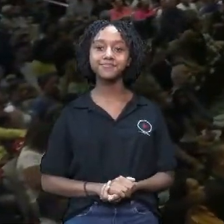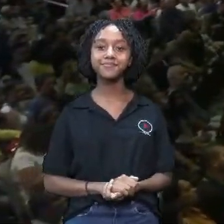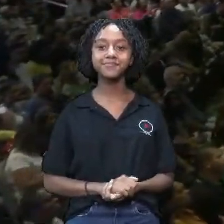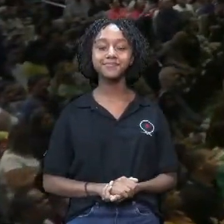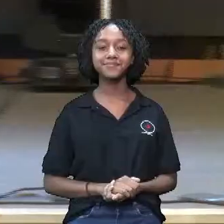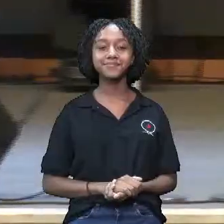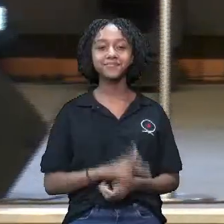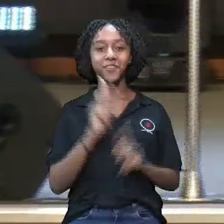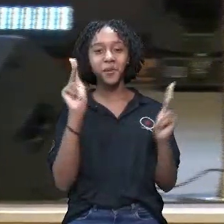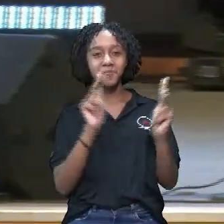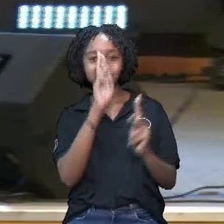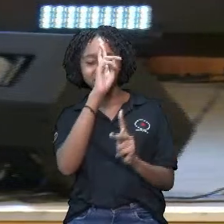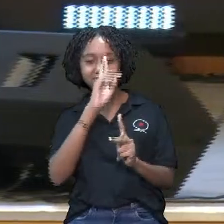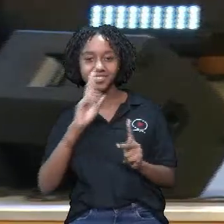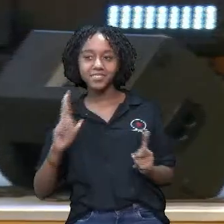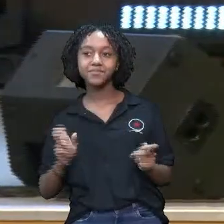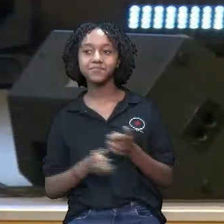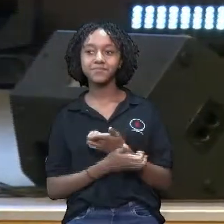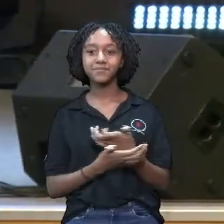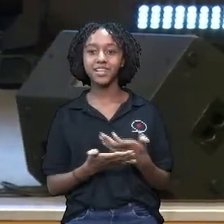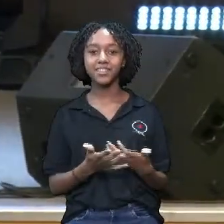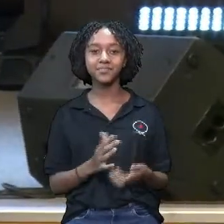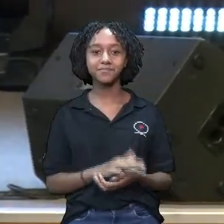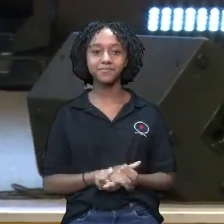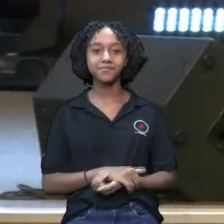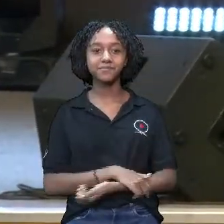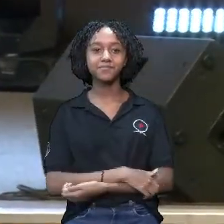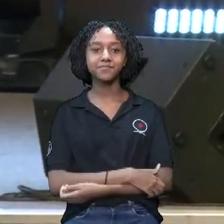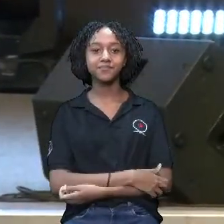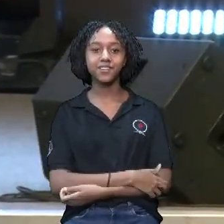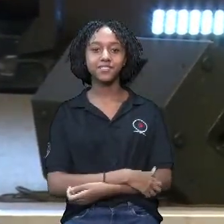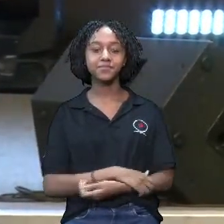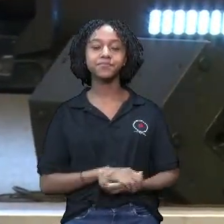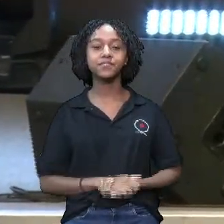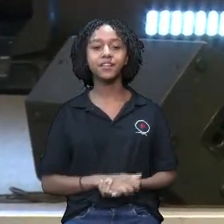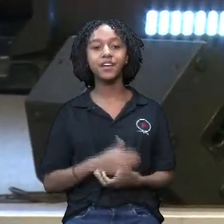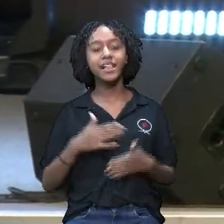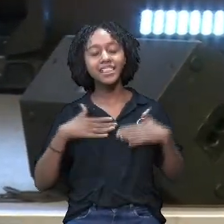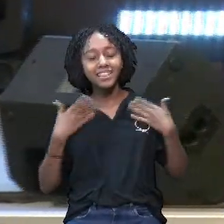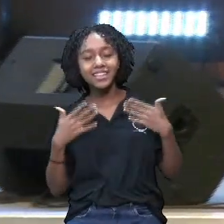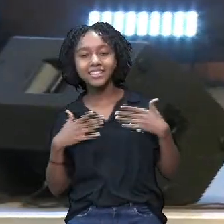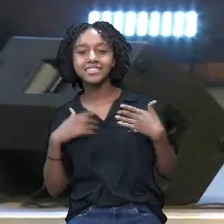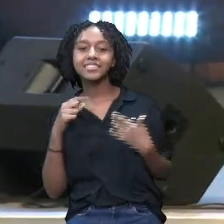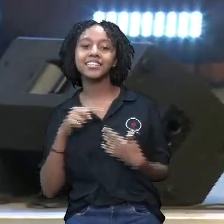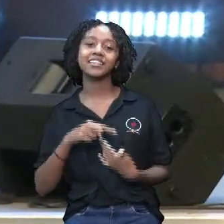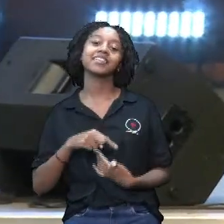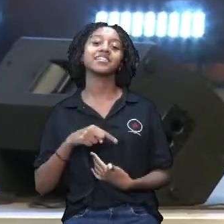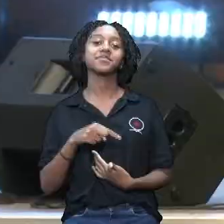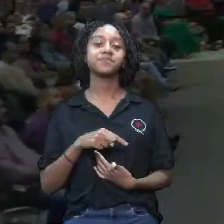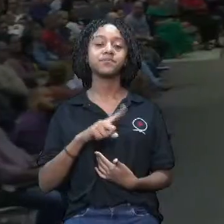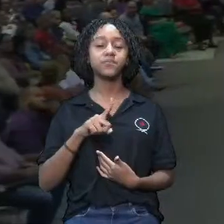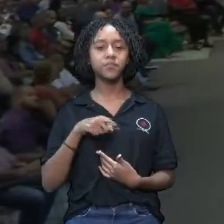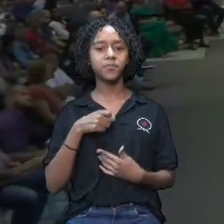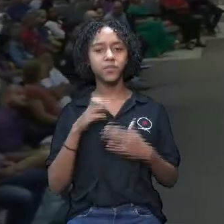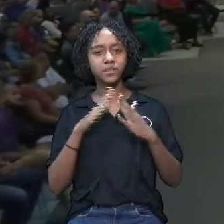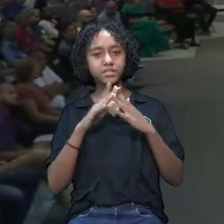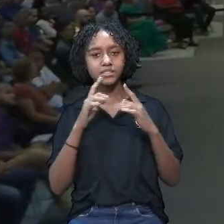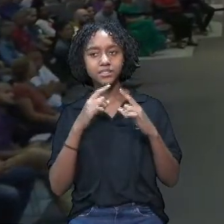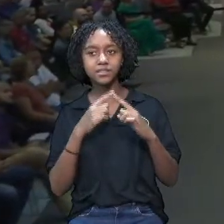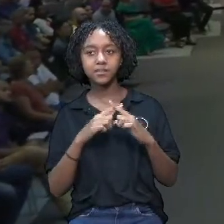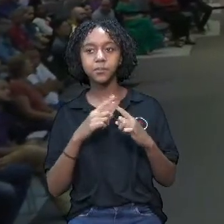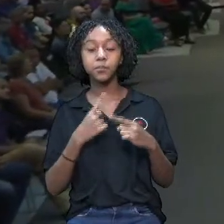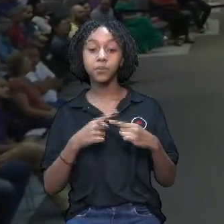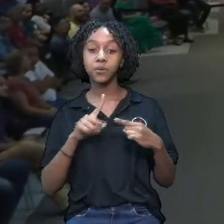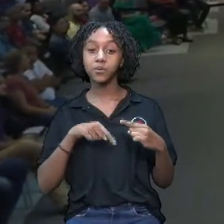A paz do Senhor, amados. Amém. Que alegria estar aqui adorando na nossa casa, porque nós somos